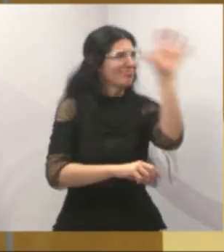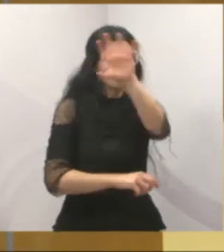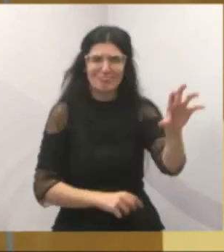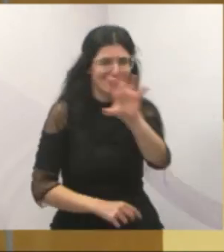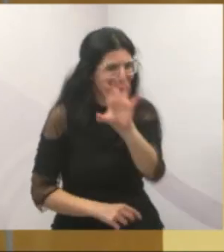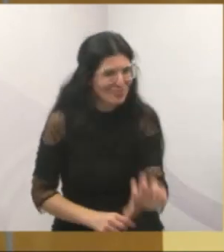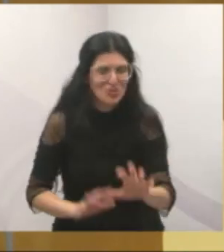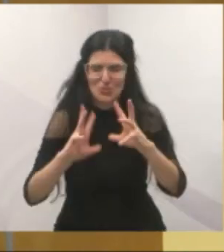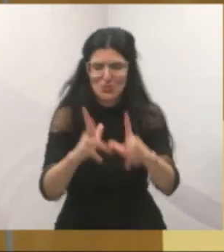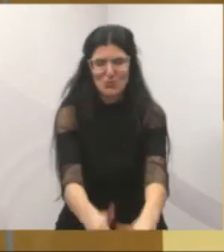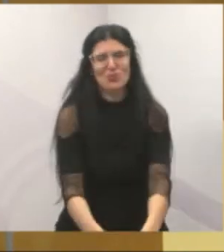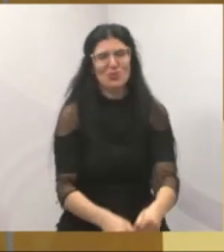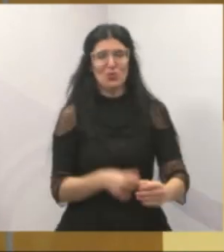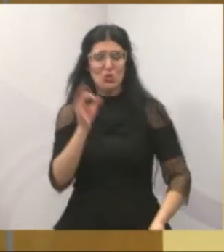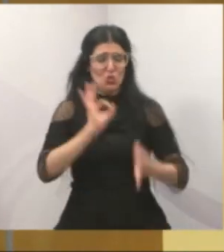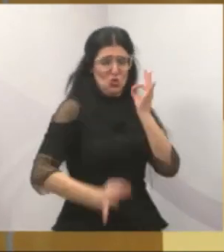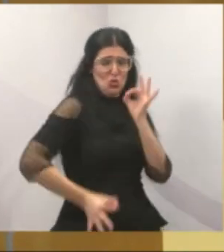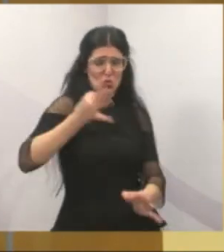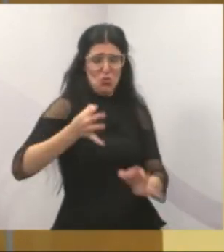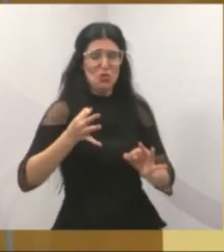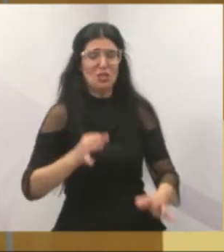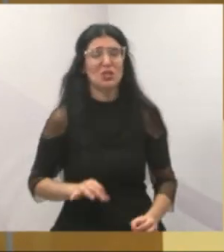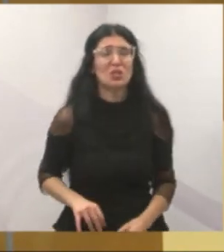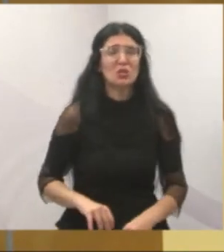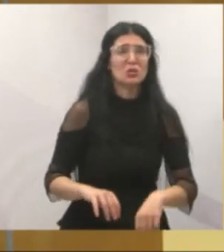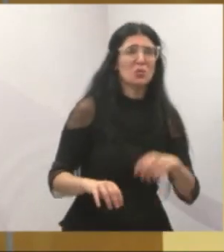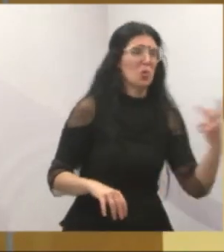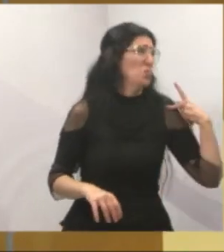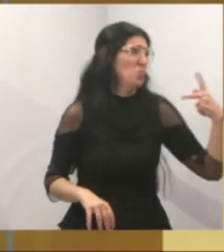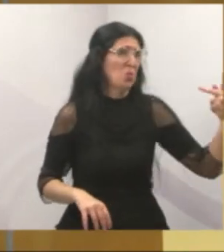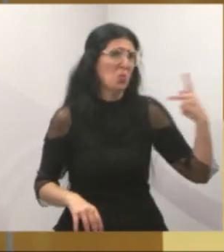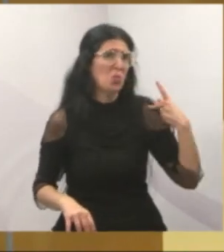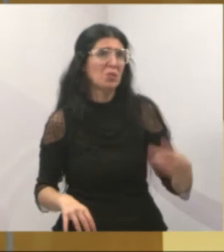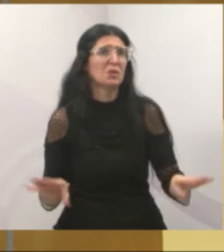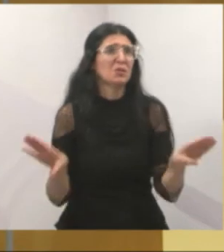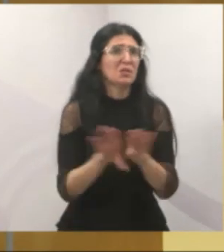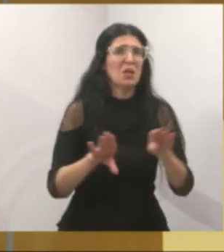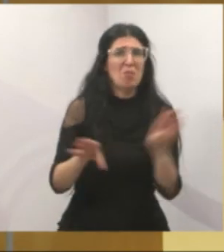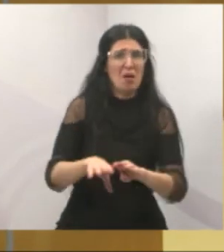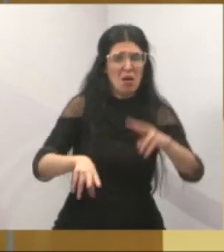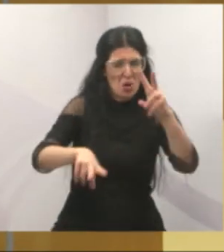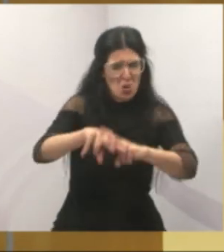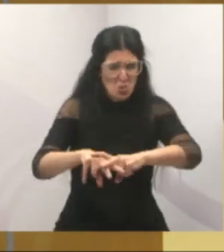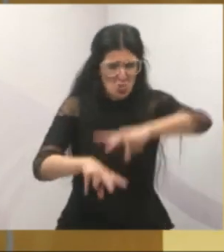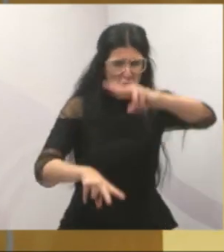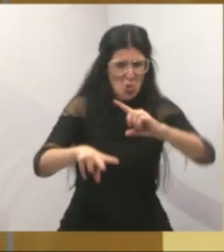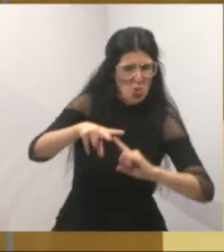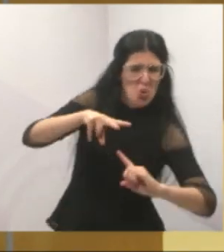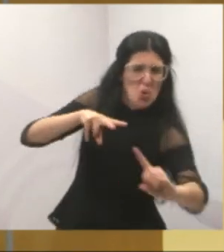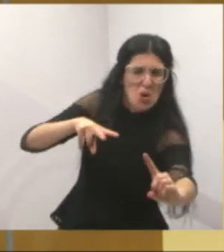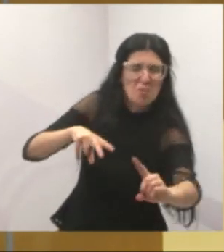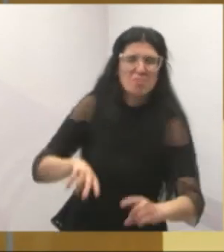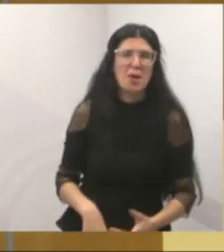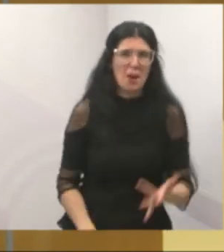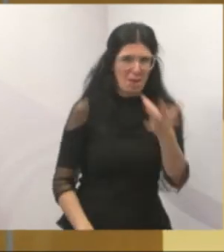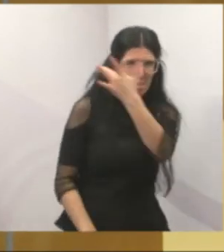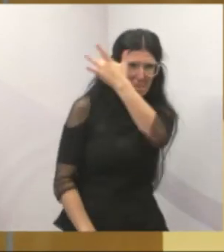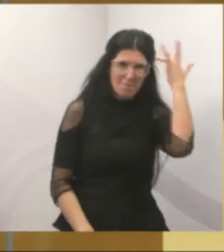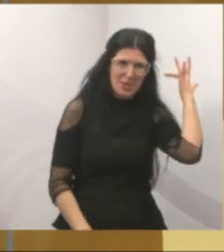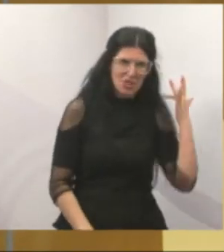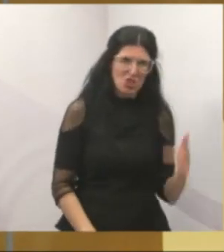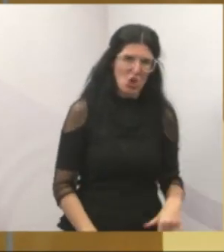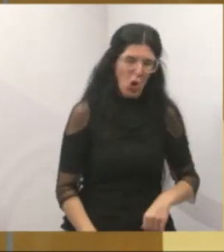Vimos promotores, juízes, desembargadores vendendo habeas corpus para bandidos. Vemos isso em toda